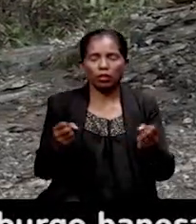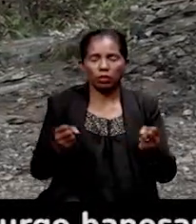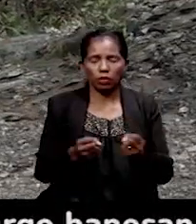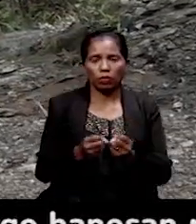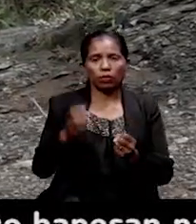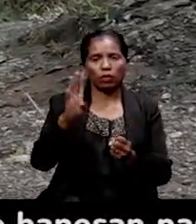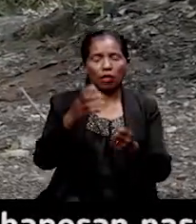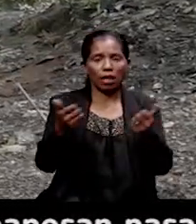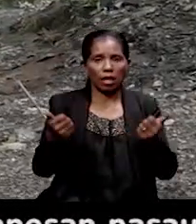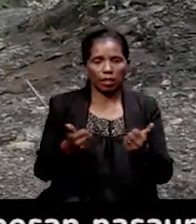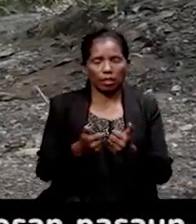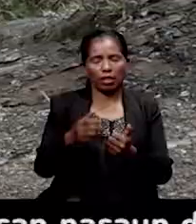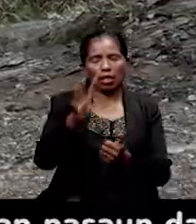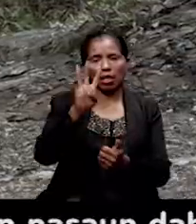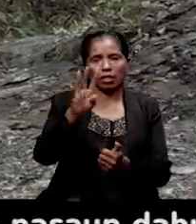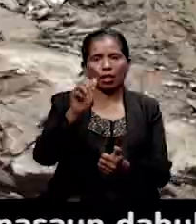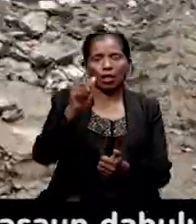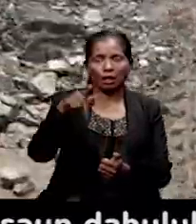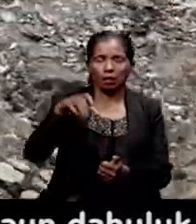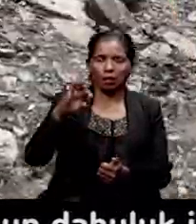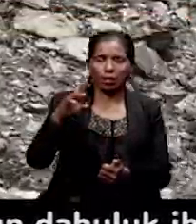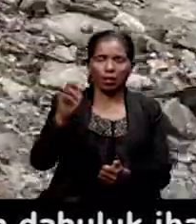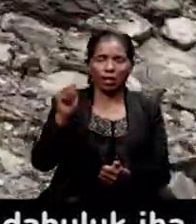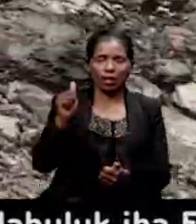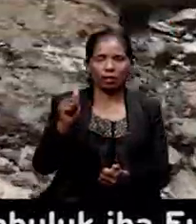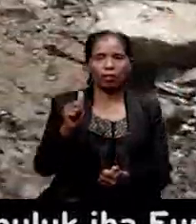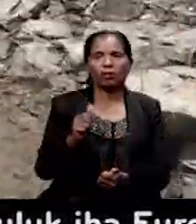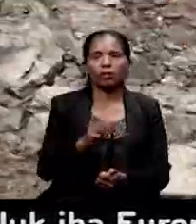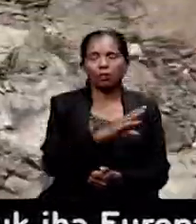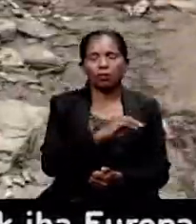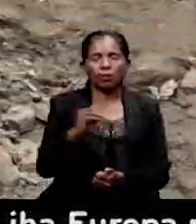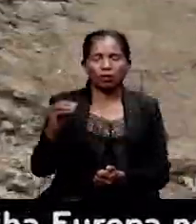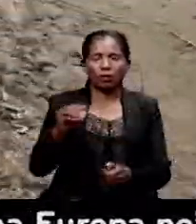Canessan, Aitumua, Apirado, Fatubolo, Nupoerema, o